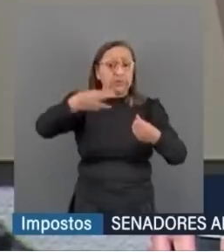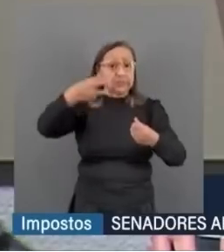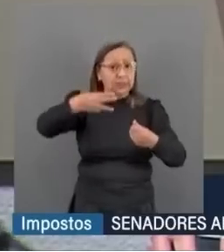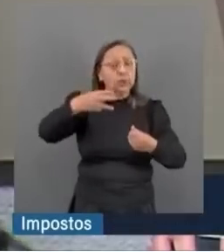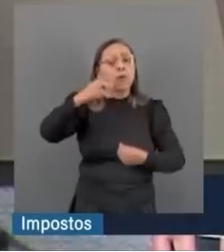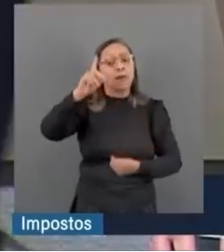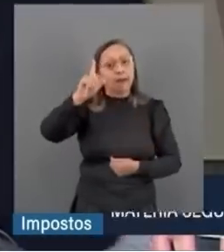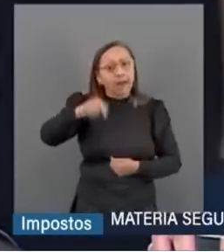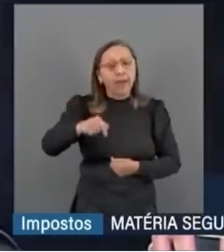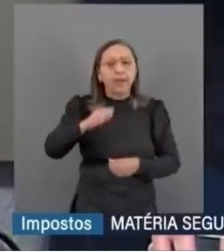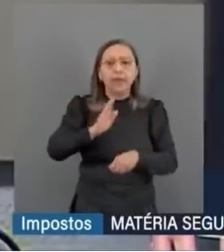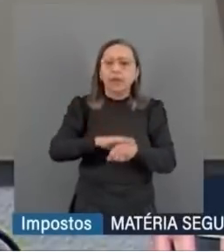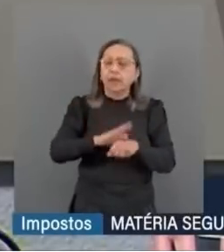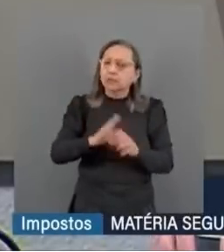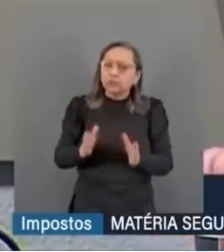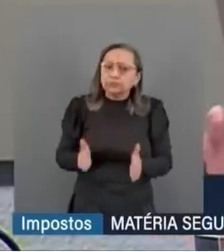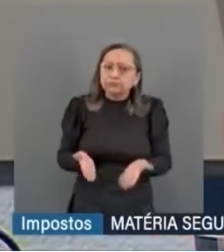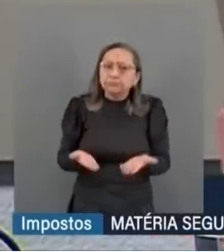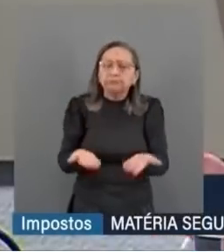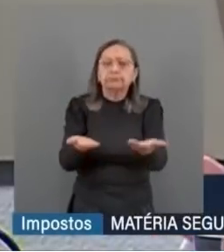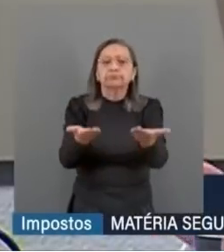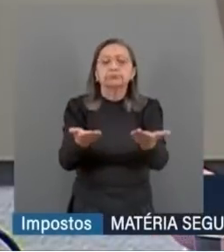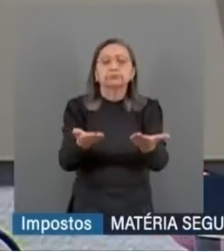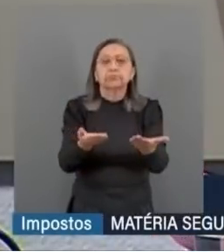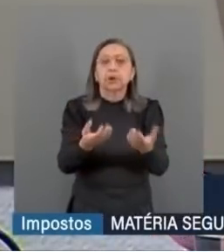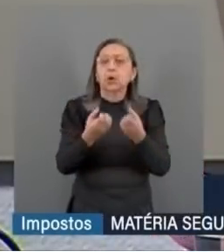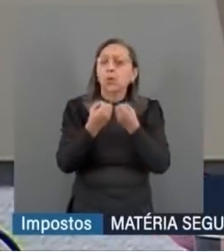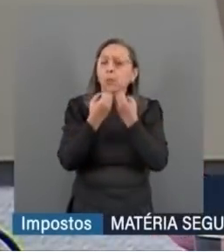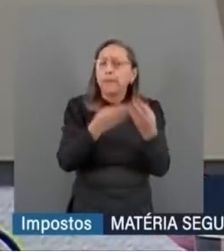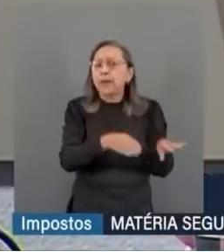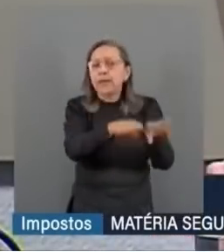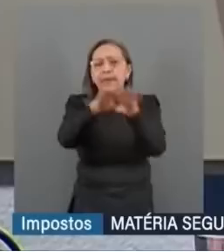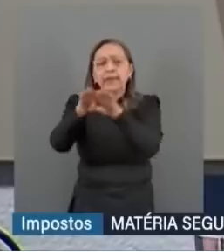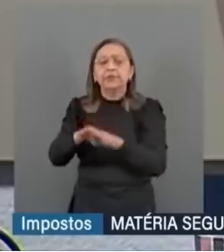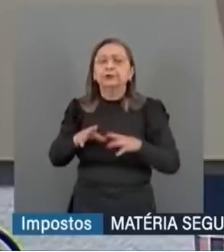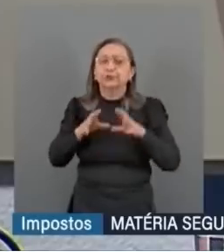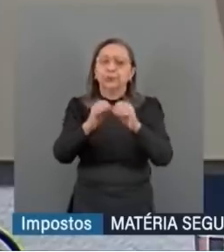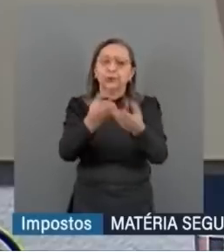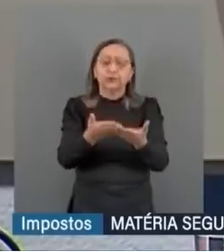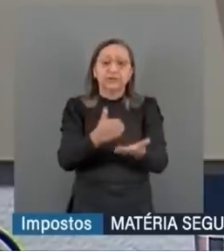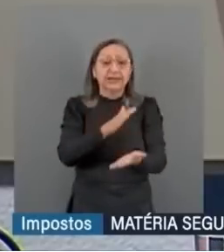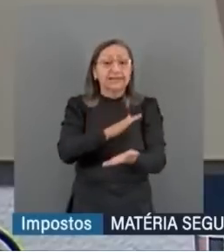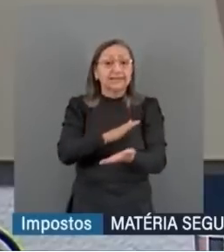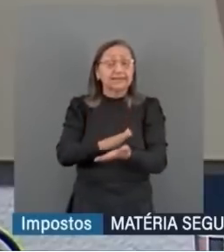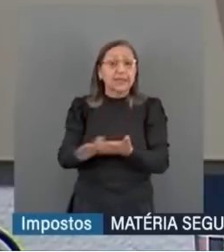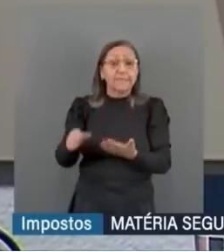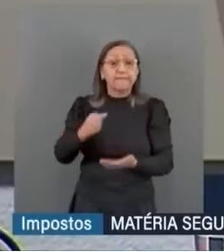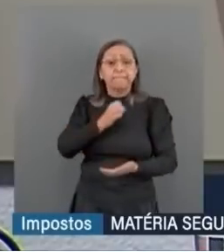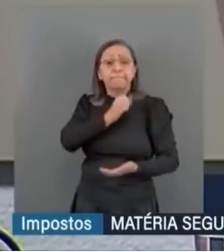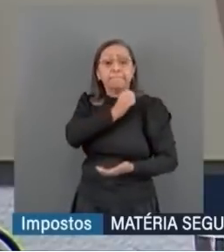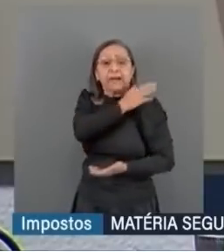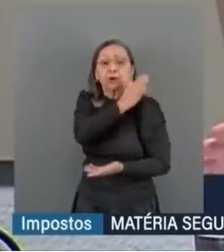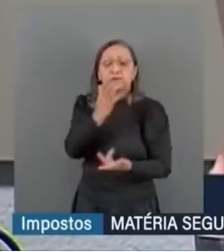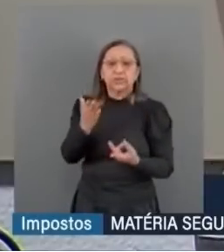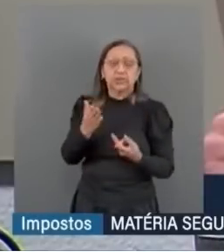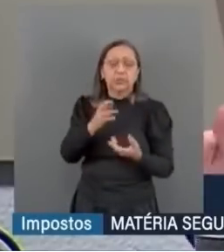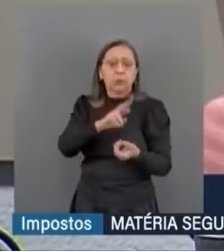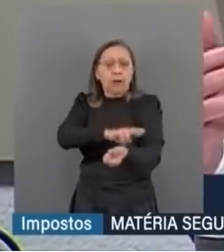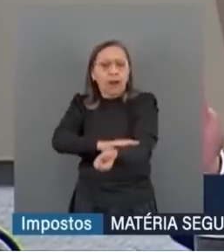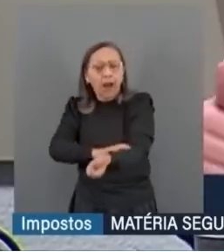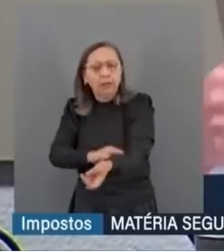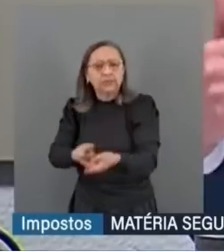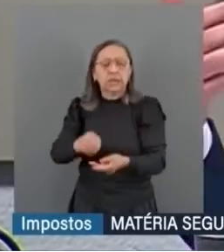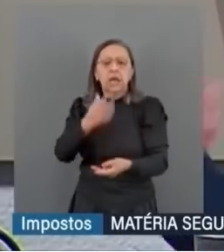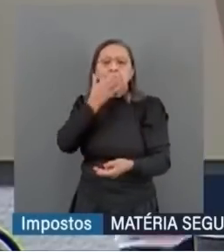vários lugares para amaciar os egos, para pedir votos, foi em jantares, foi em convescote, encontrou pessoas, falou com pessoas e